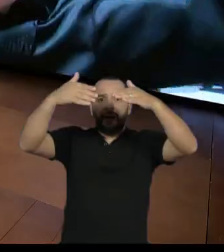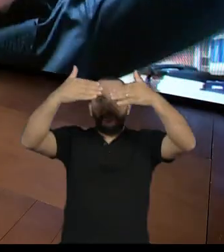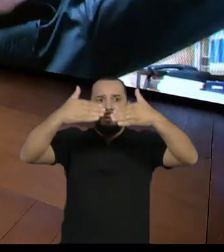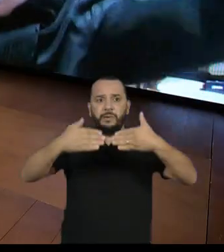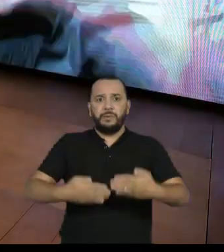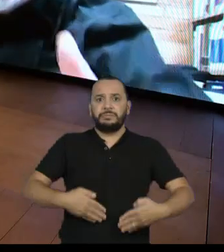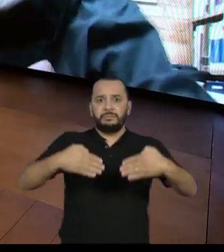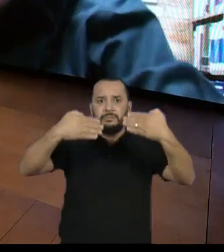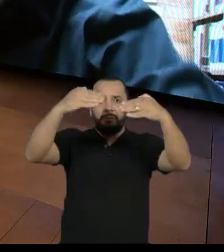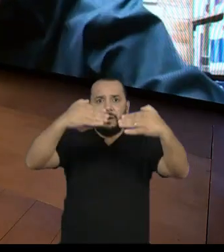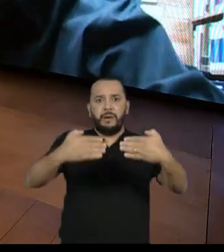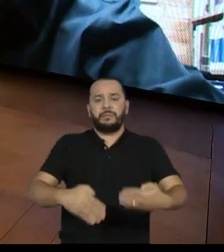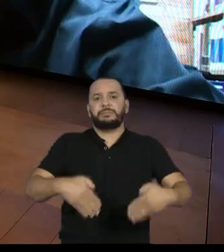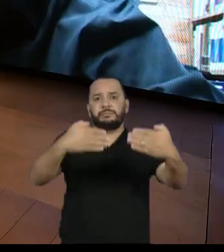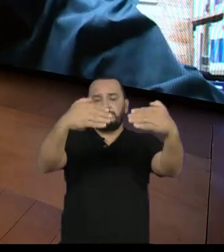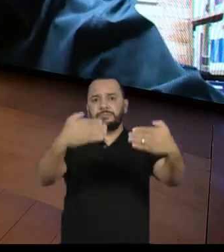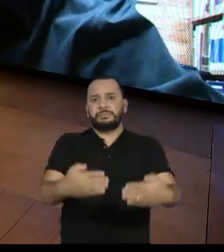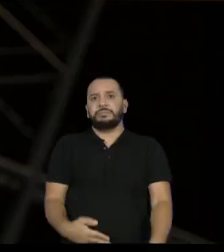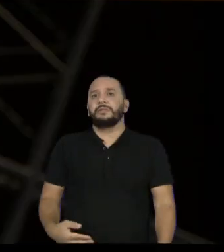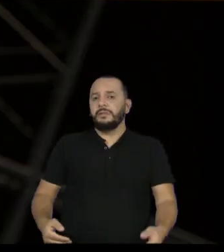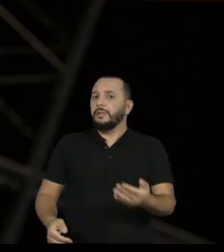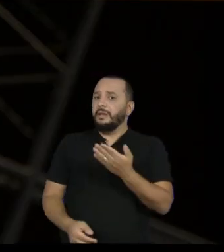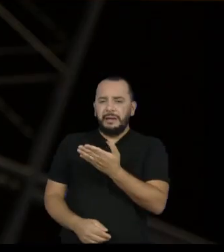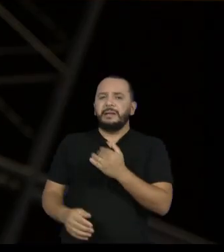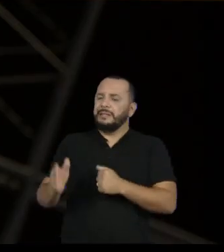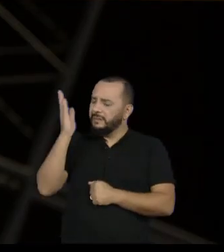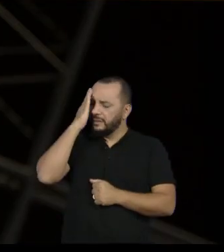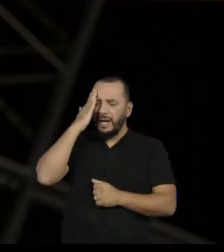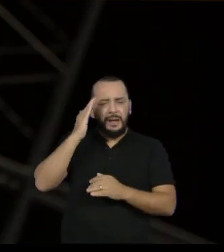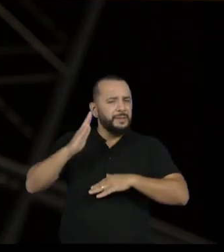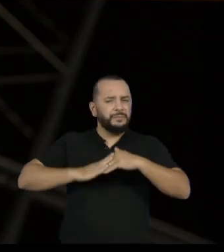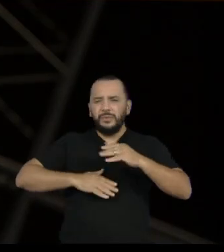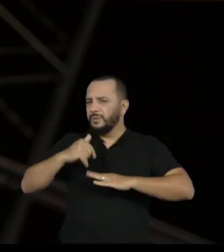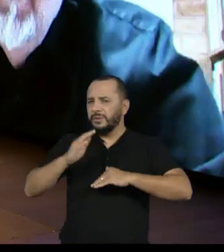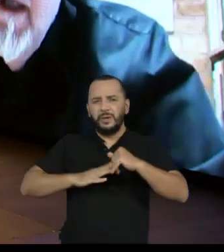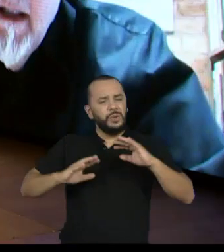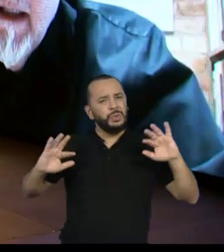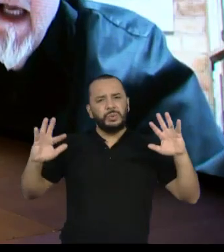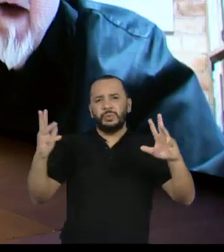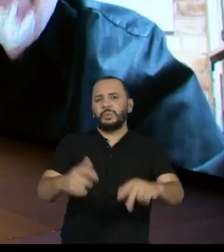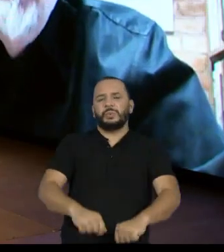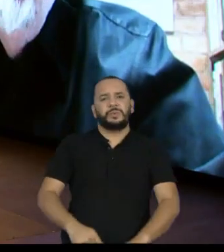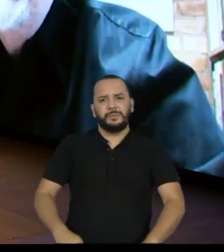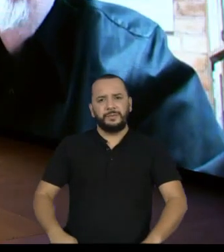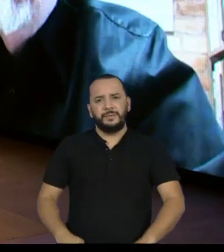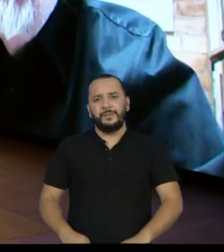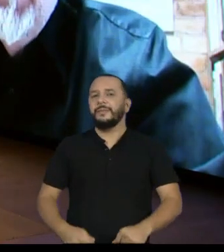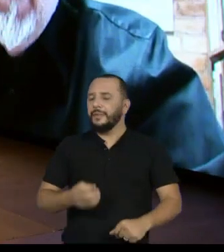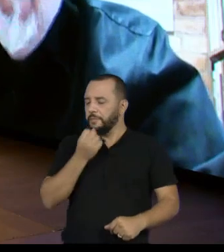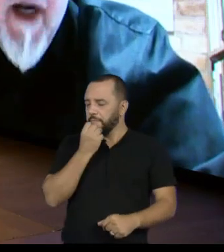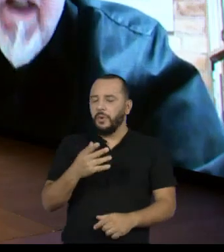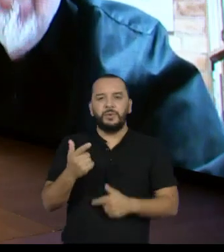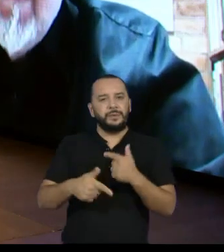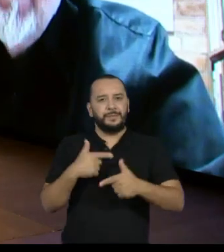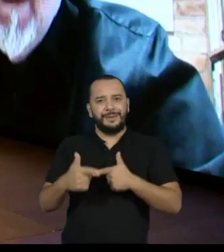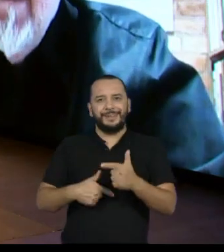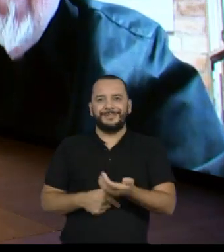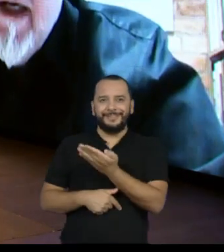sistema interno de carretel e que não está chegando até onde tem que chegar no cenário, até 5